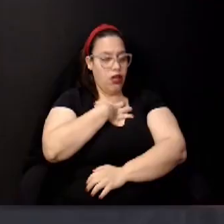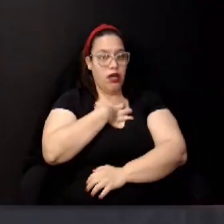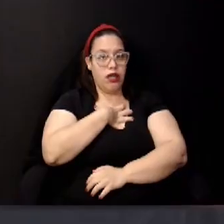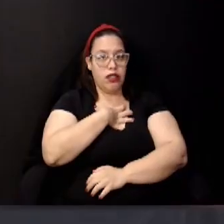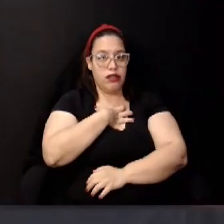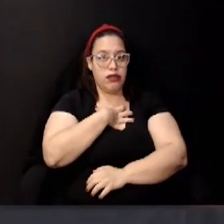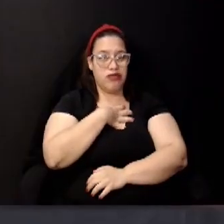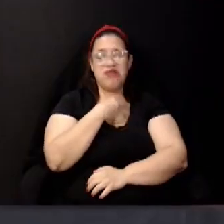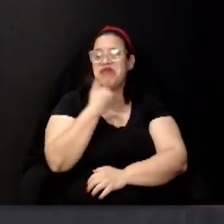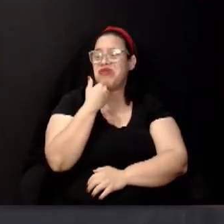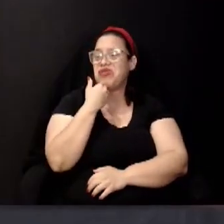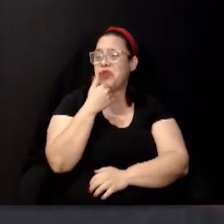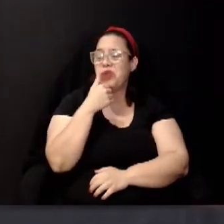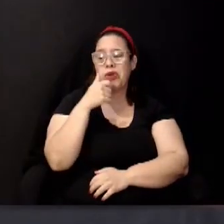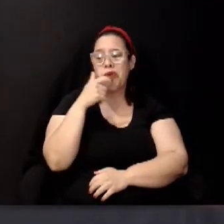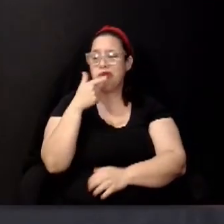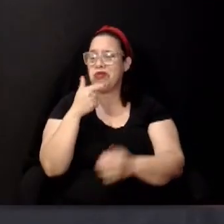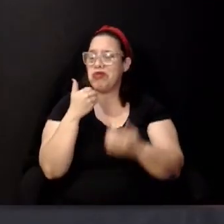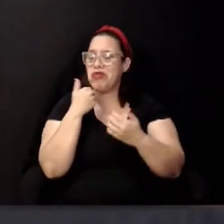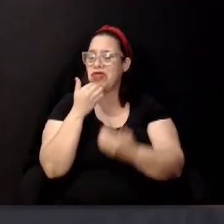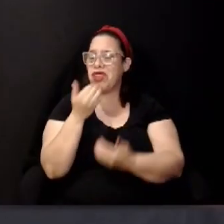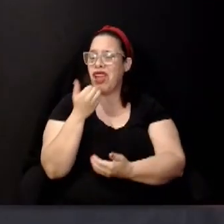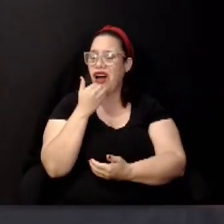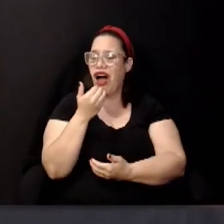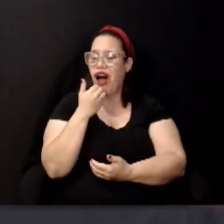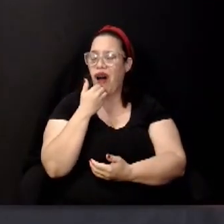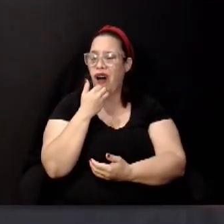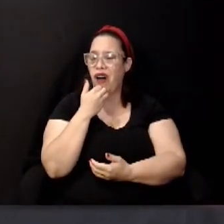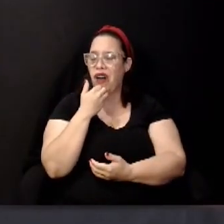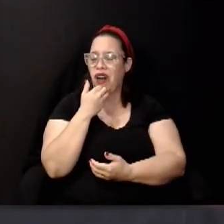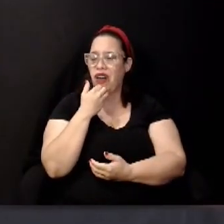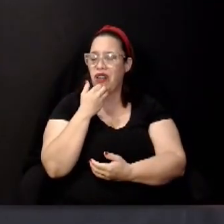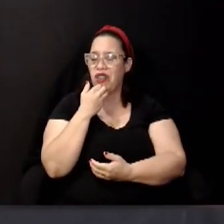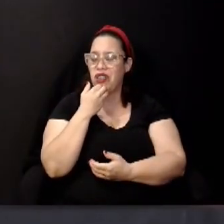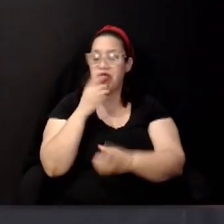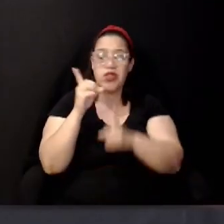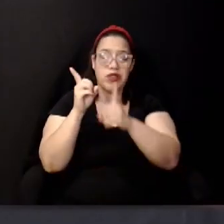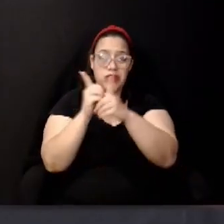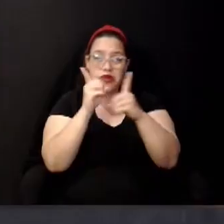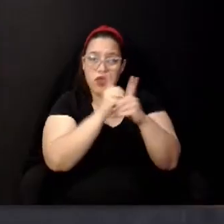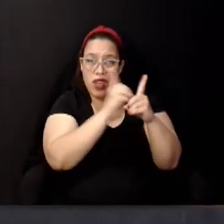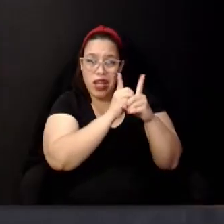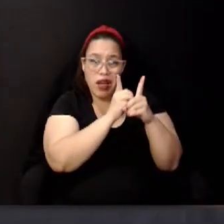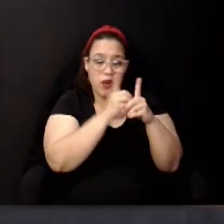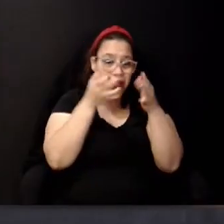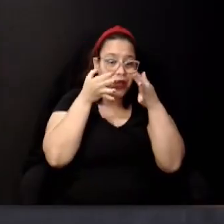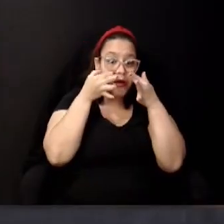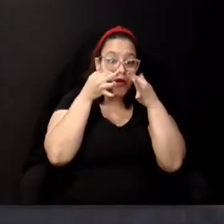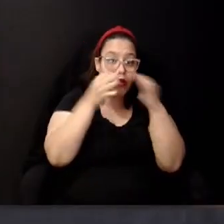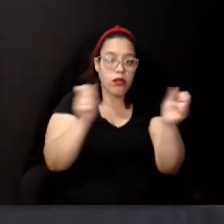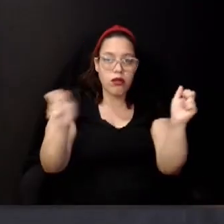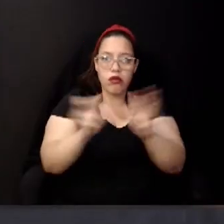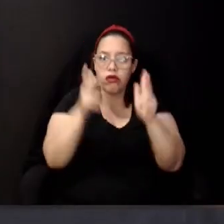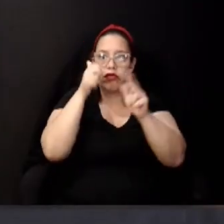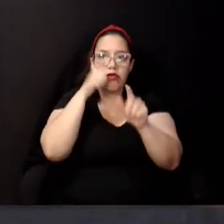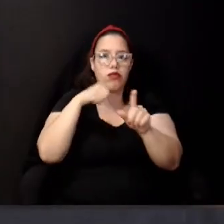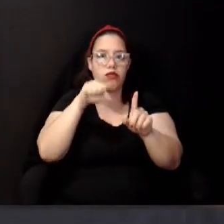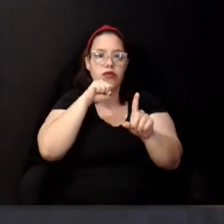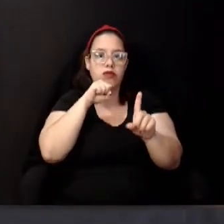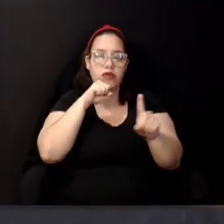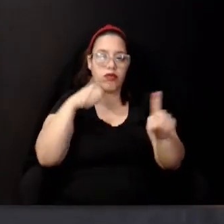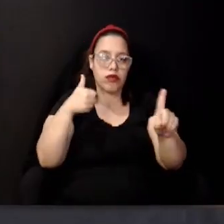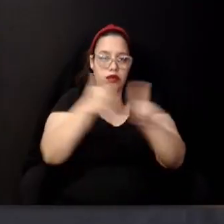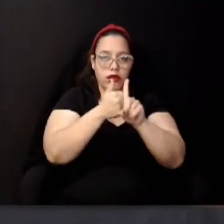incapacidade diante de uma crise. A tensão da mãe atípica é como se fosse um soldado